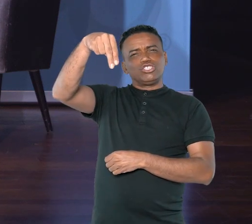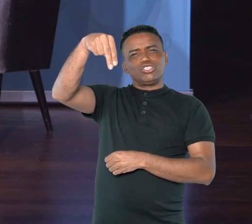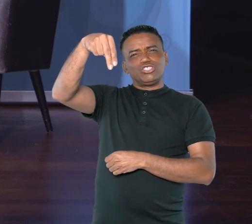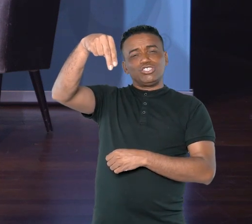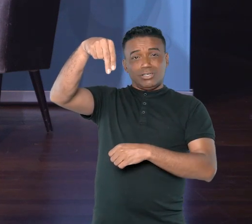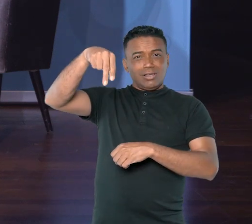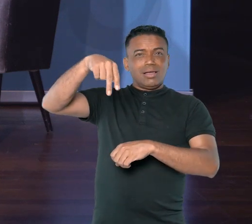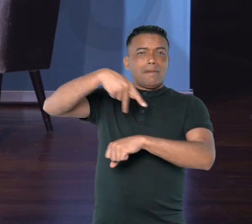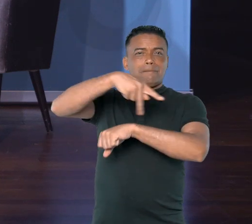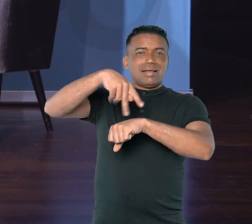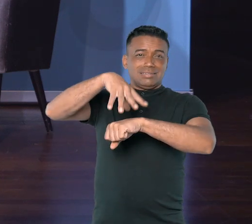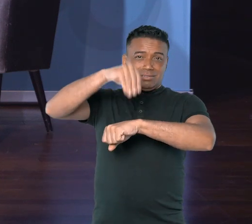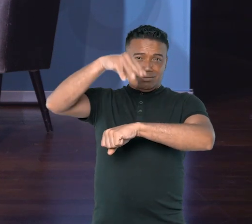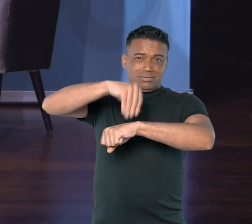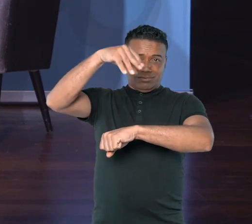da Suécia,